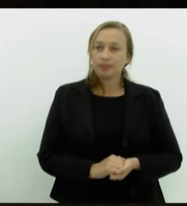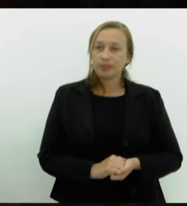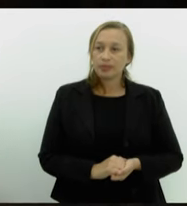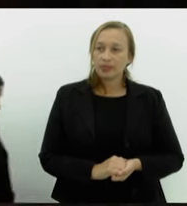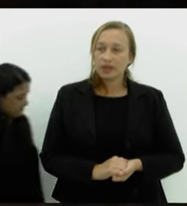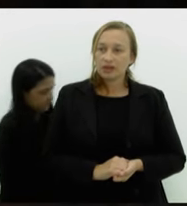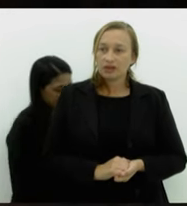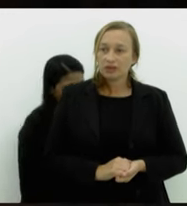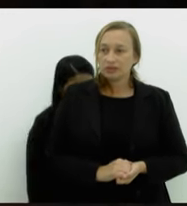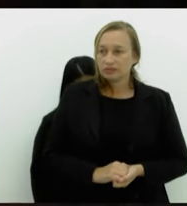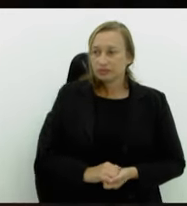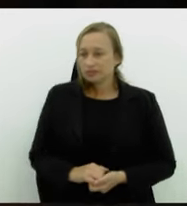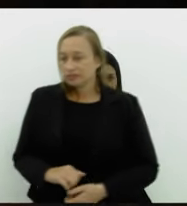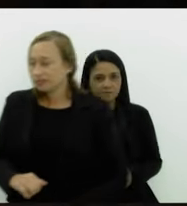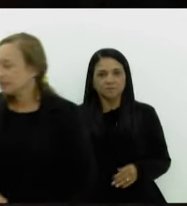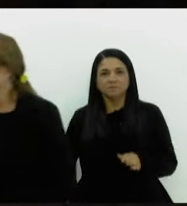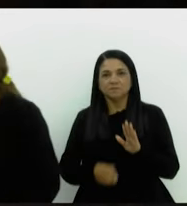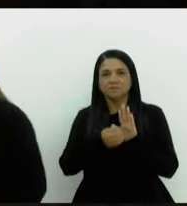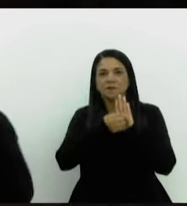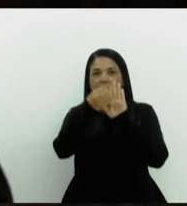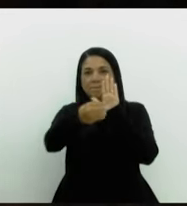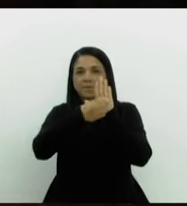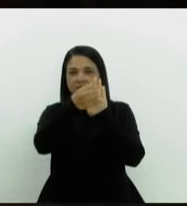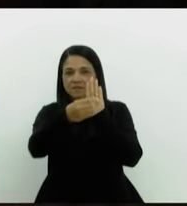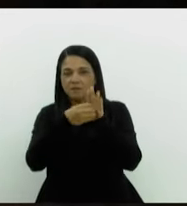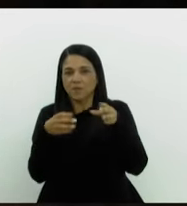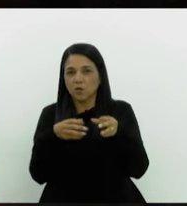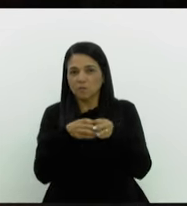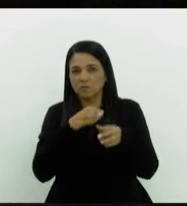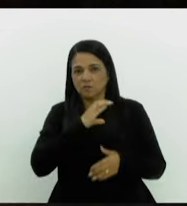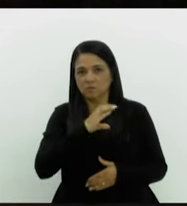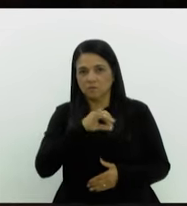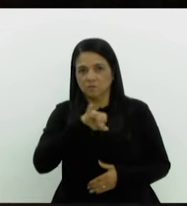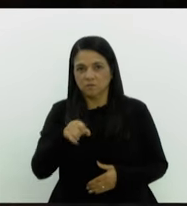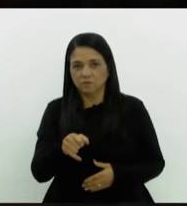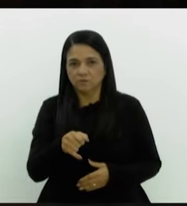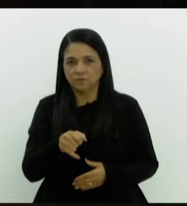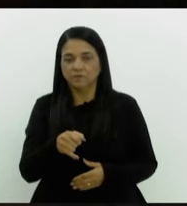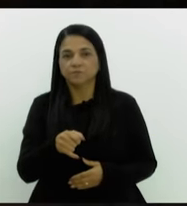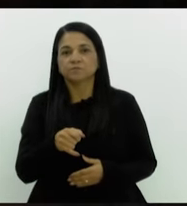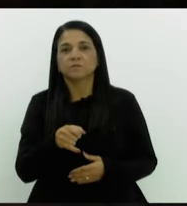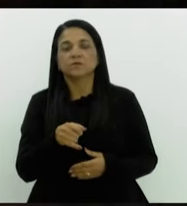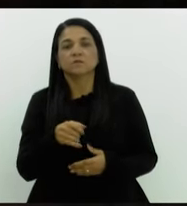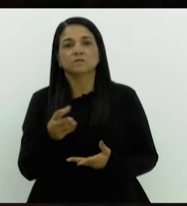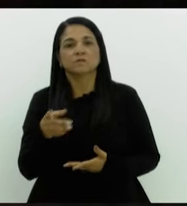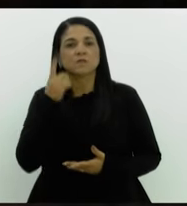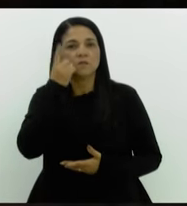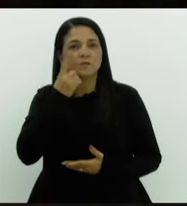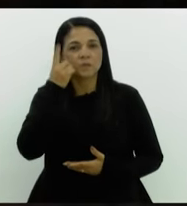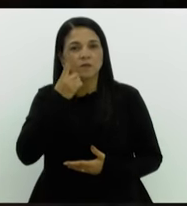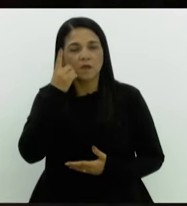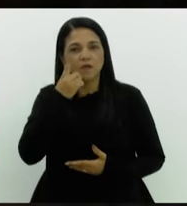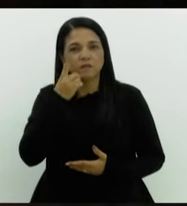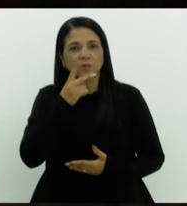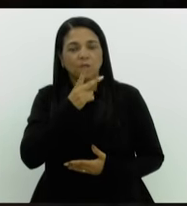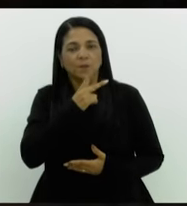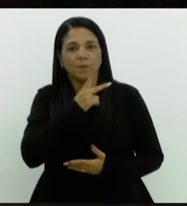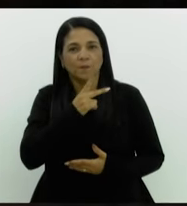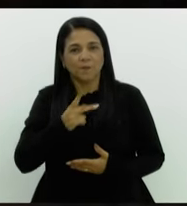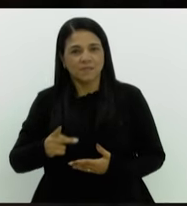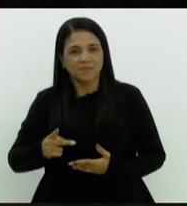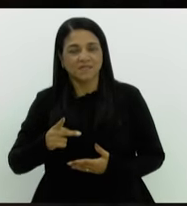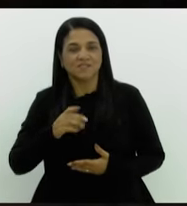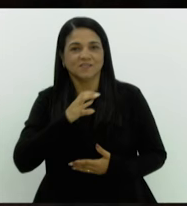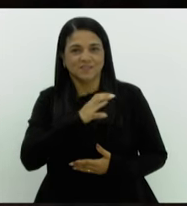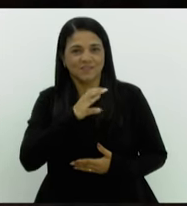Para emitir parecer pela Comissão de Justiça, nosso deputado presidente da